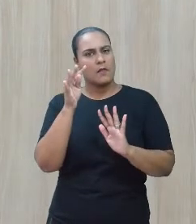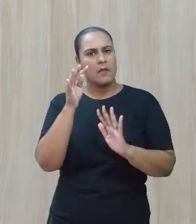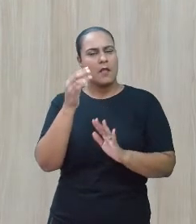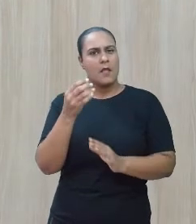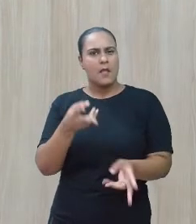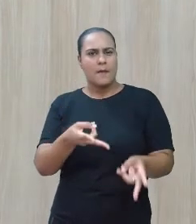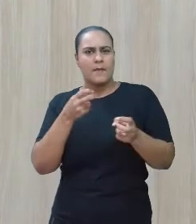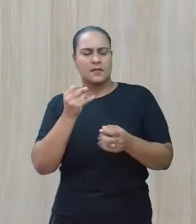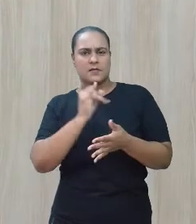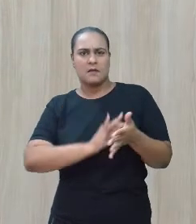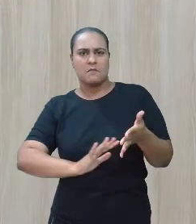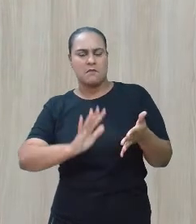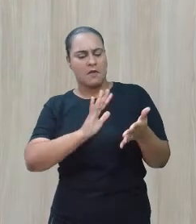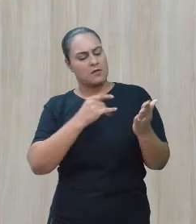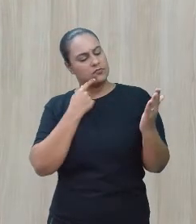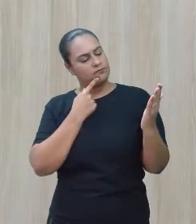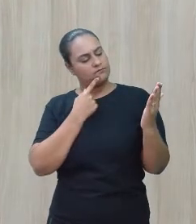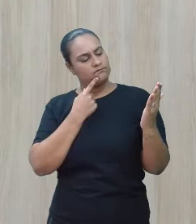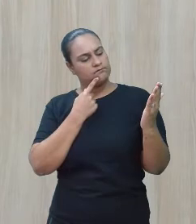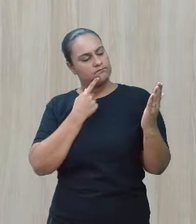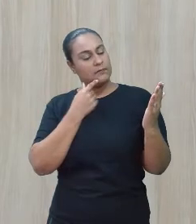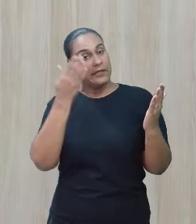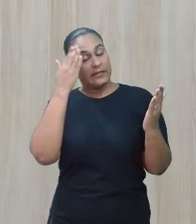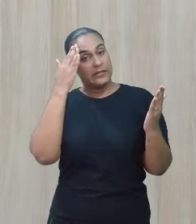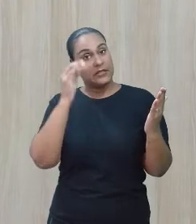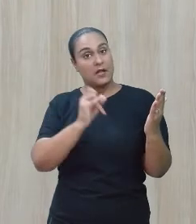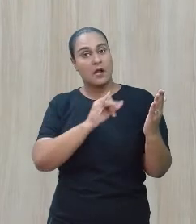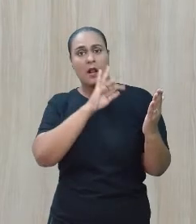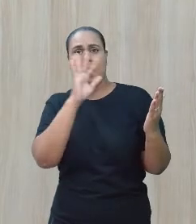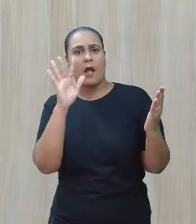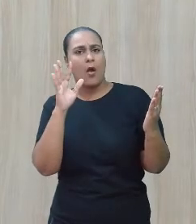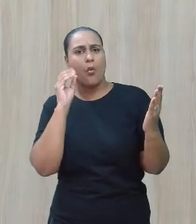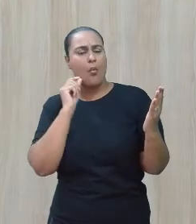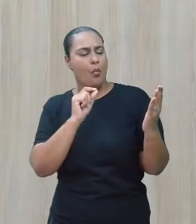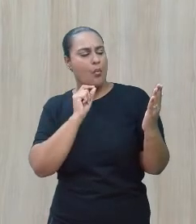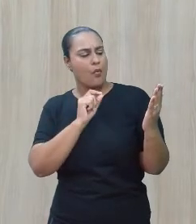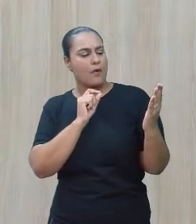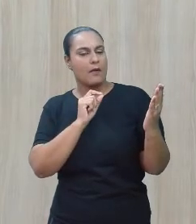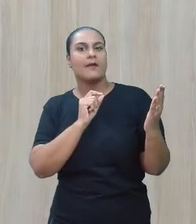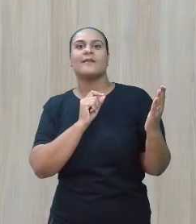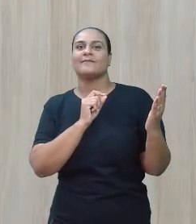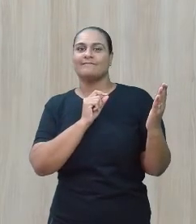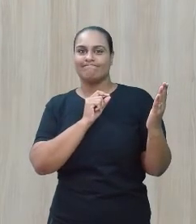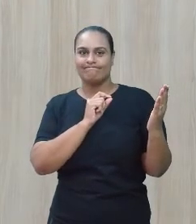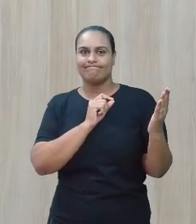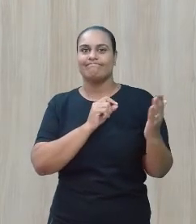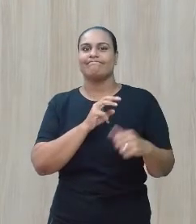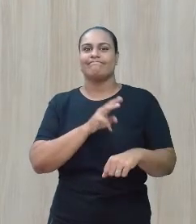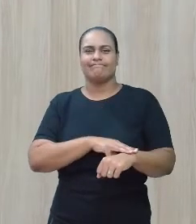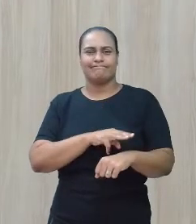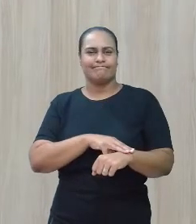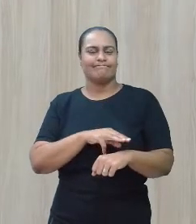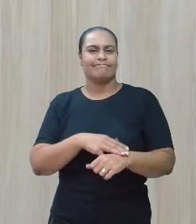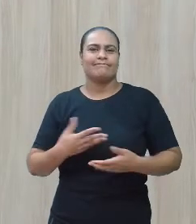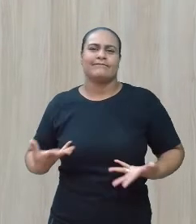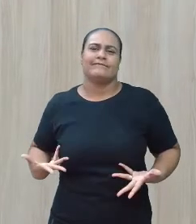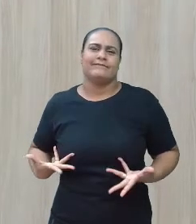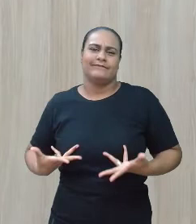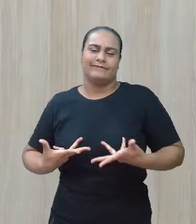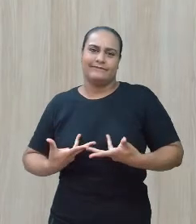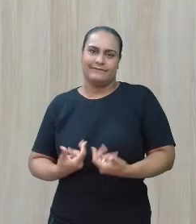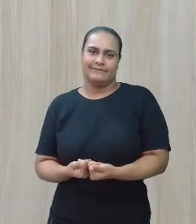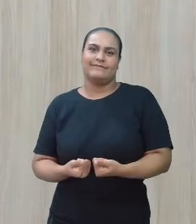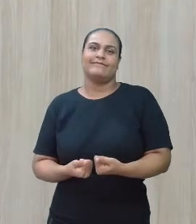que que isso aqui está dizendo, não é? Olha a interpretação de texto chegando, momento maravilhoso para o